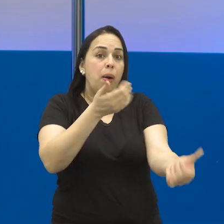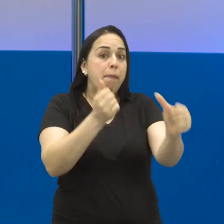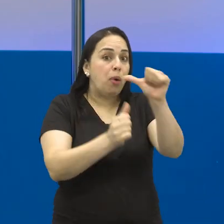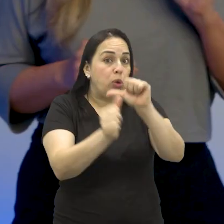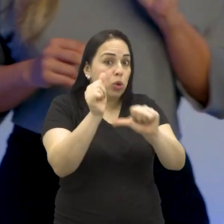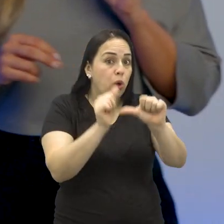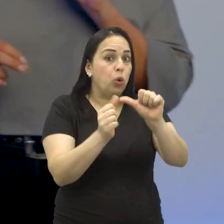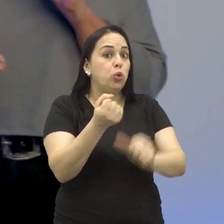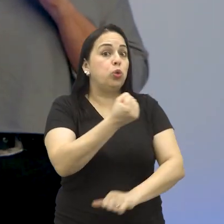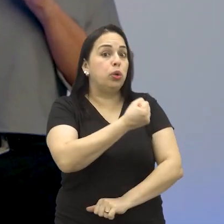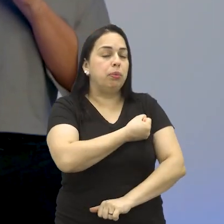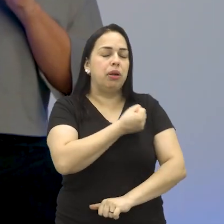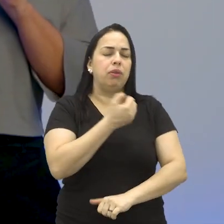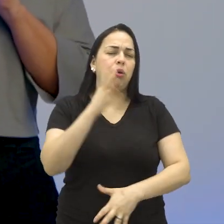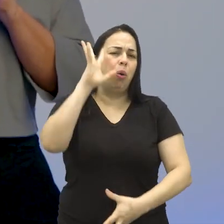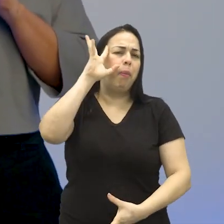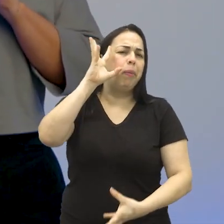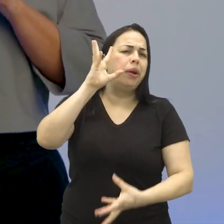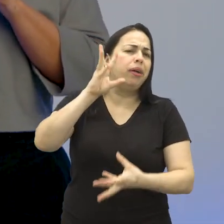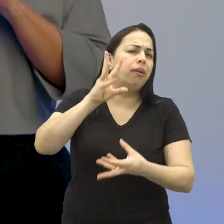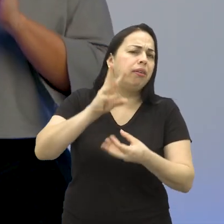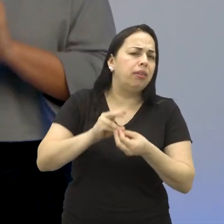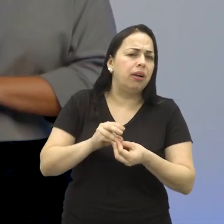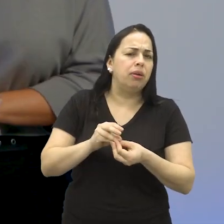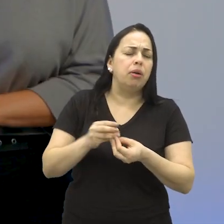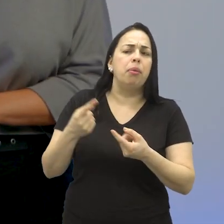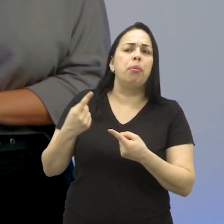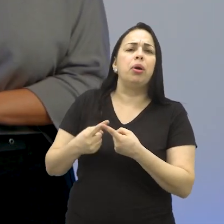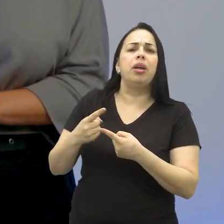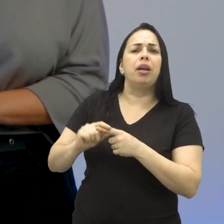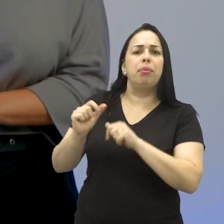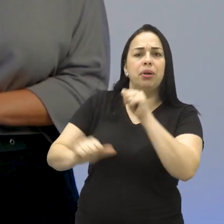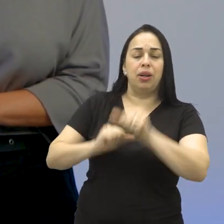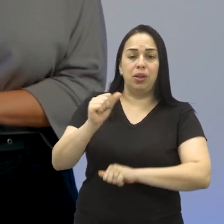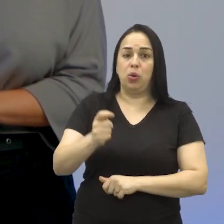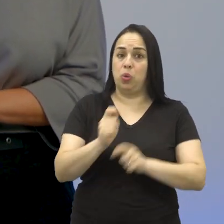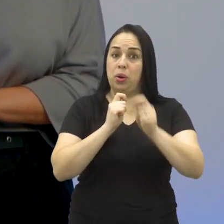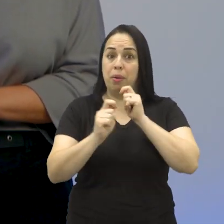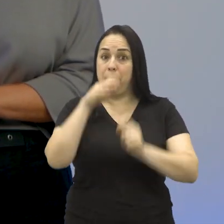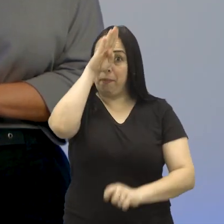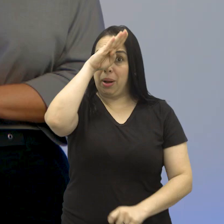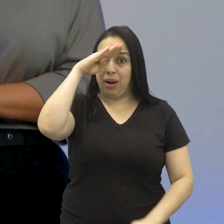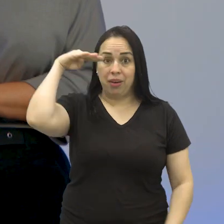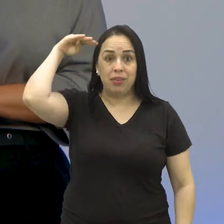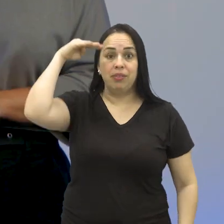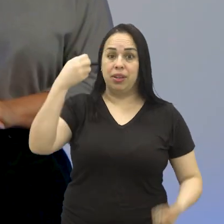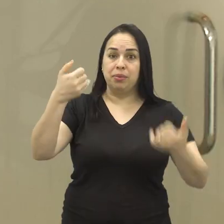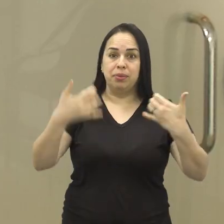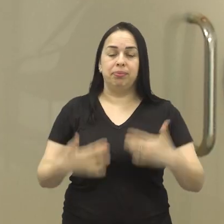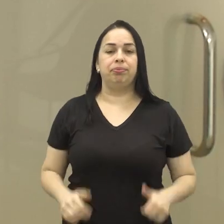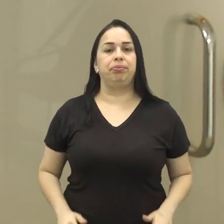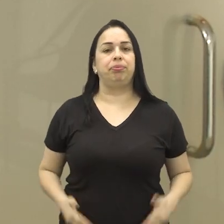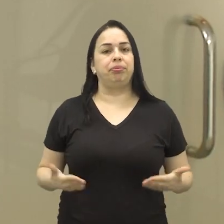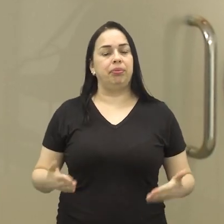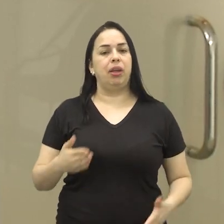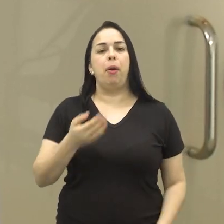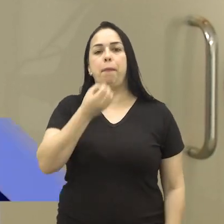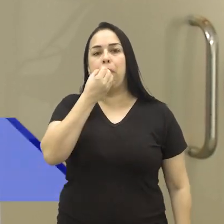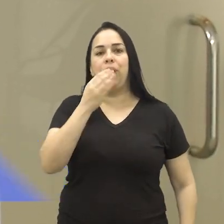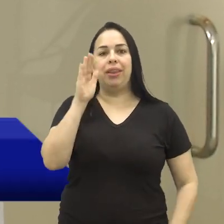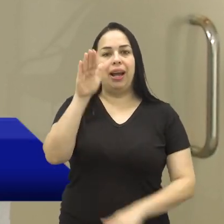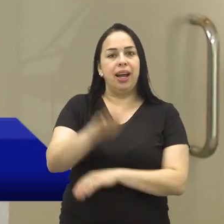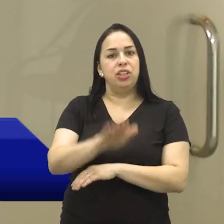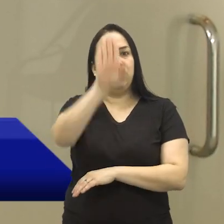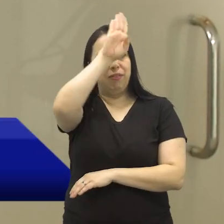arterial. Vamos entender os motivos dessa recomendação com o repórter Marvin Pinho. Fran, boa tarde